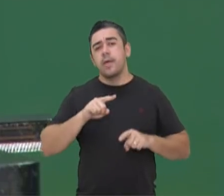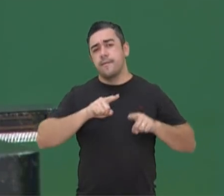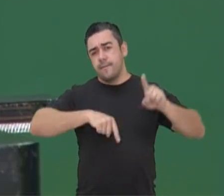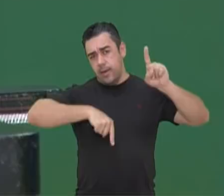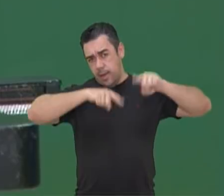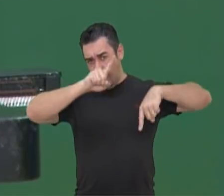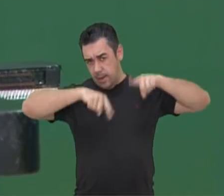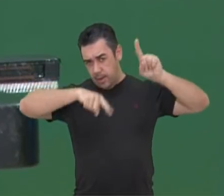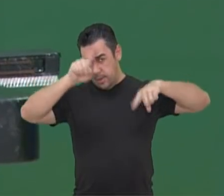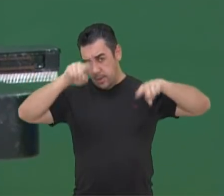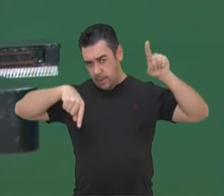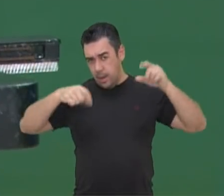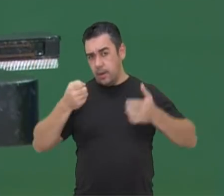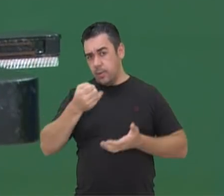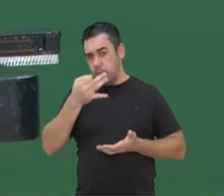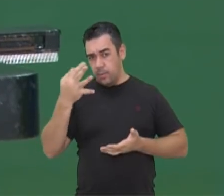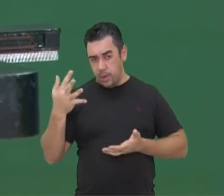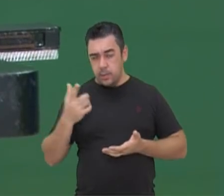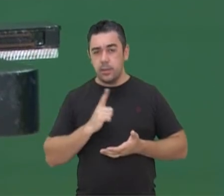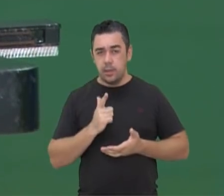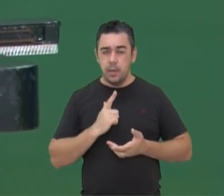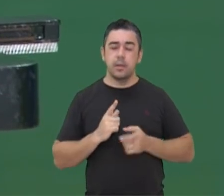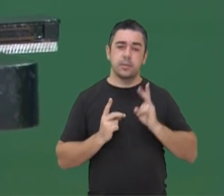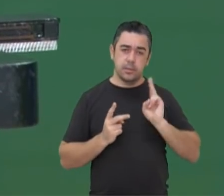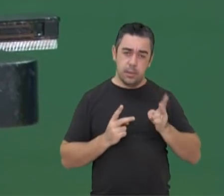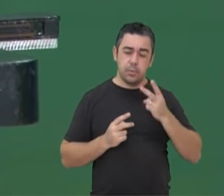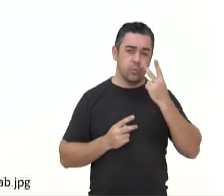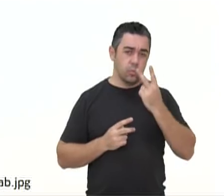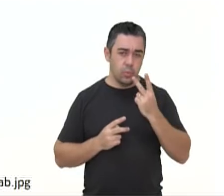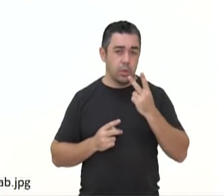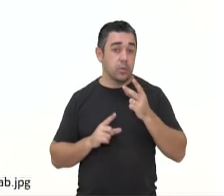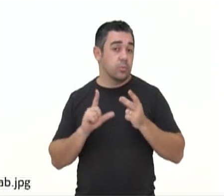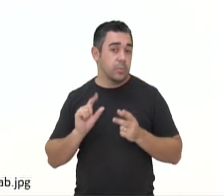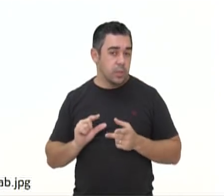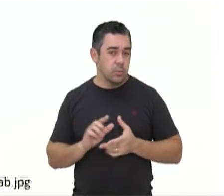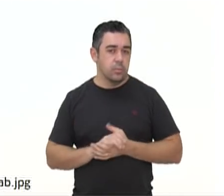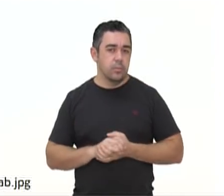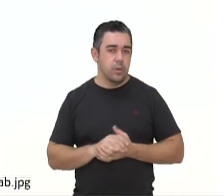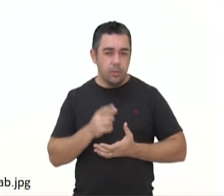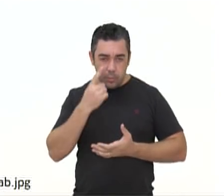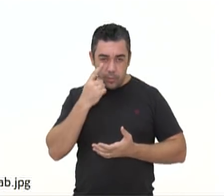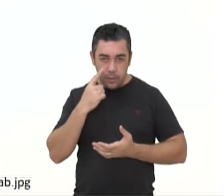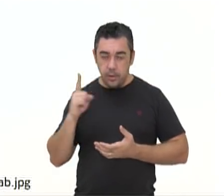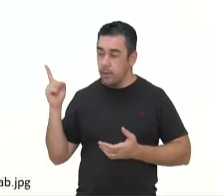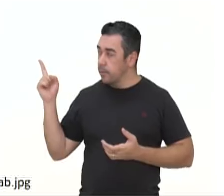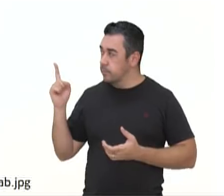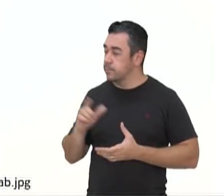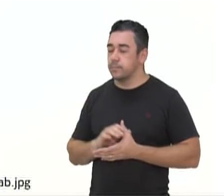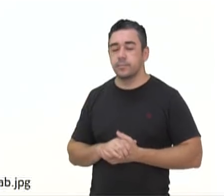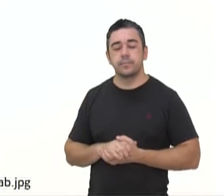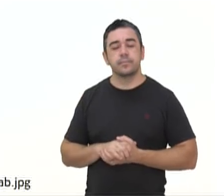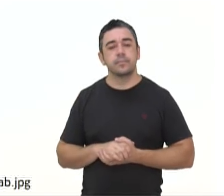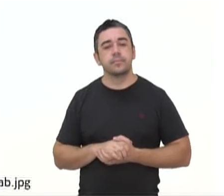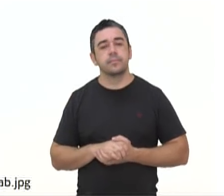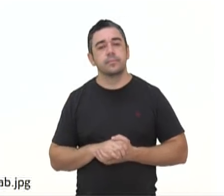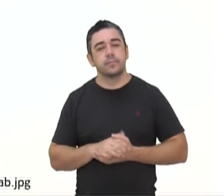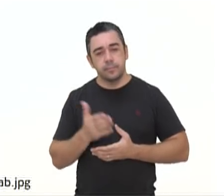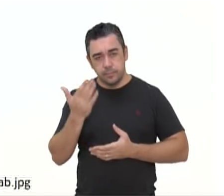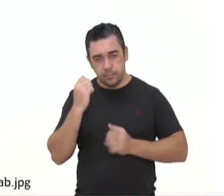microscópio a quantidade, mas eu sempre tenho que ter lente ocular e lente objetiva. Vamos ver no nosso microscópio? Acompanha